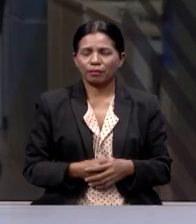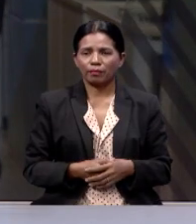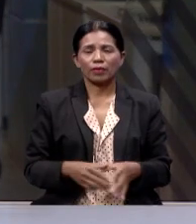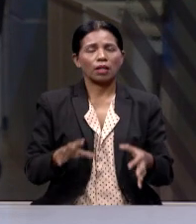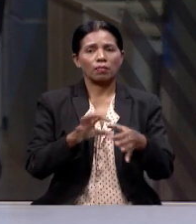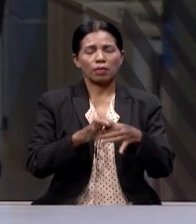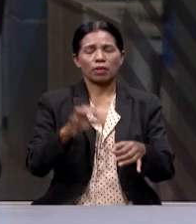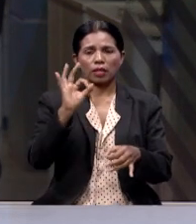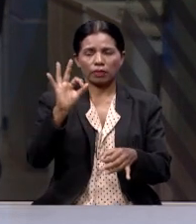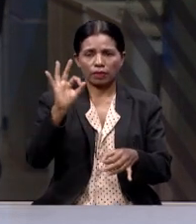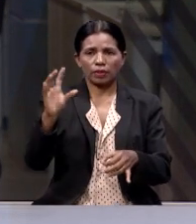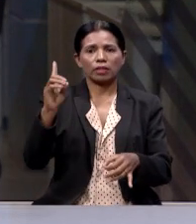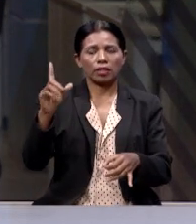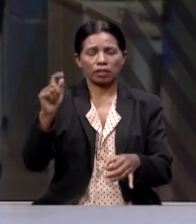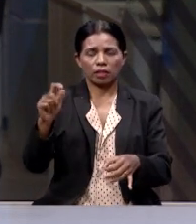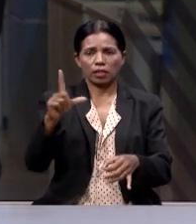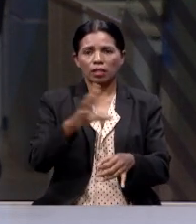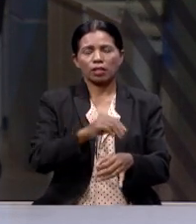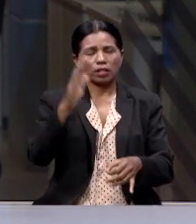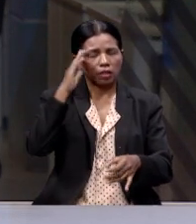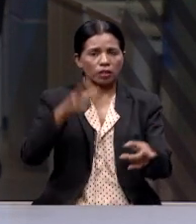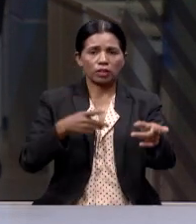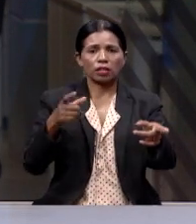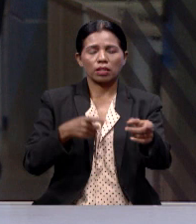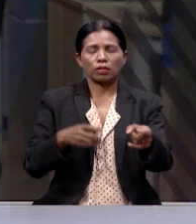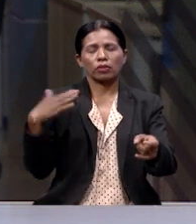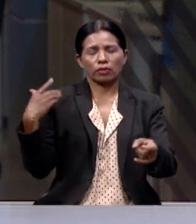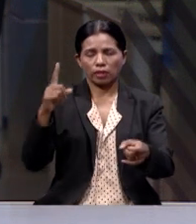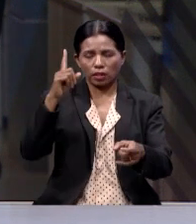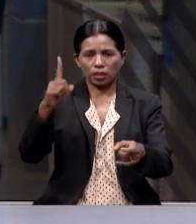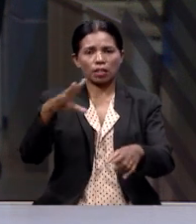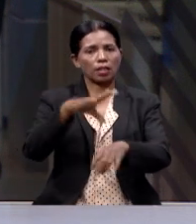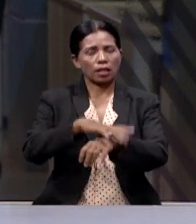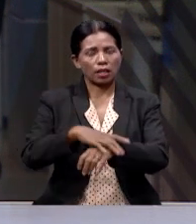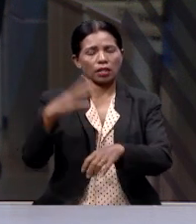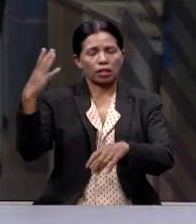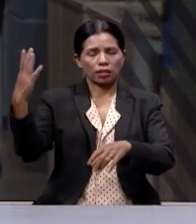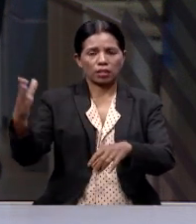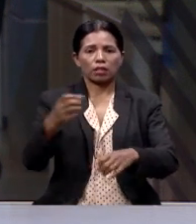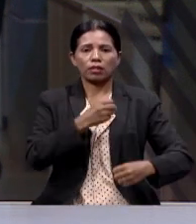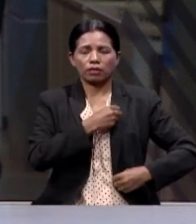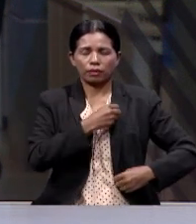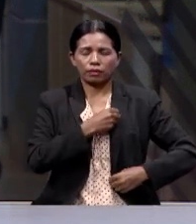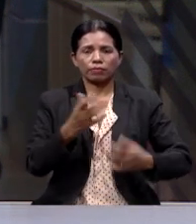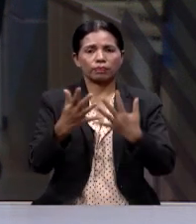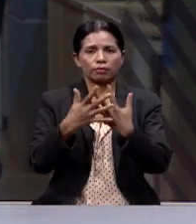Membro FF de Tel nebe desconfia tiro jovem ida e ali quiçá detido ona ia cela prisão militar.